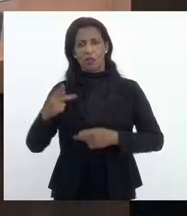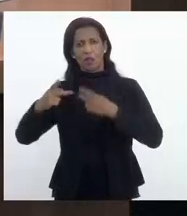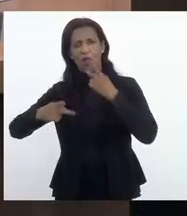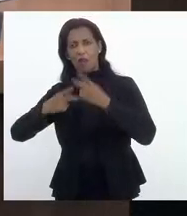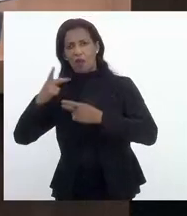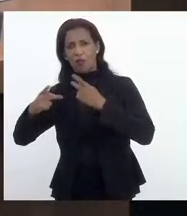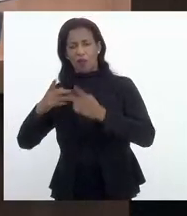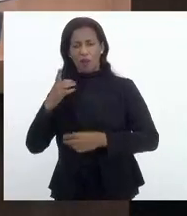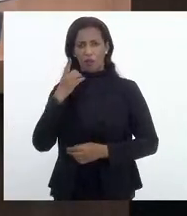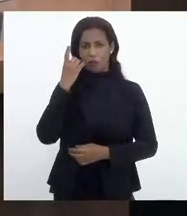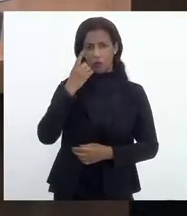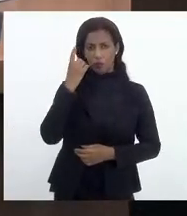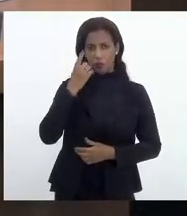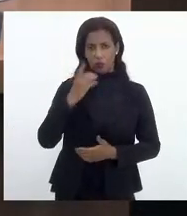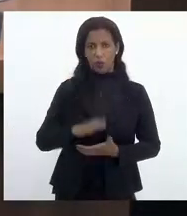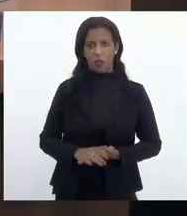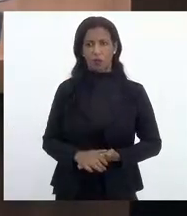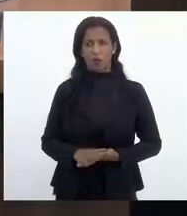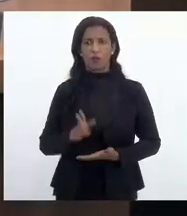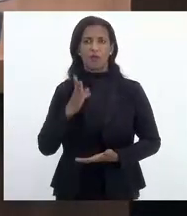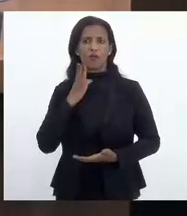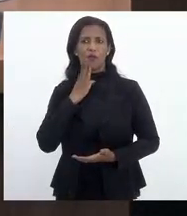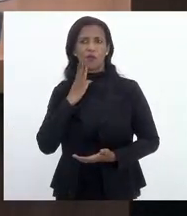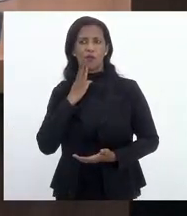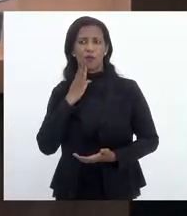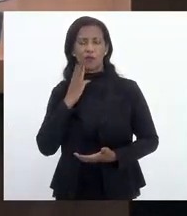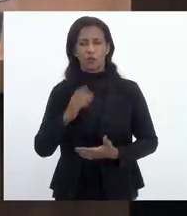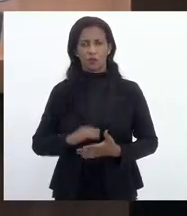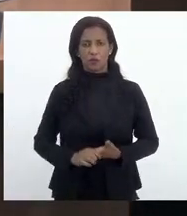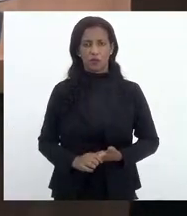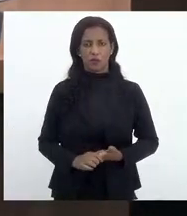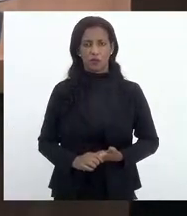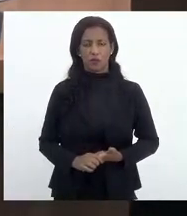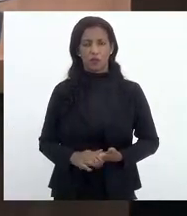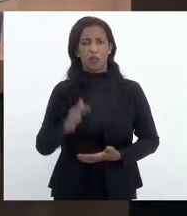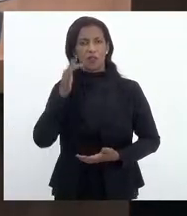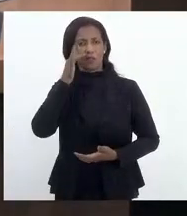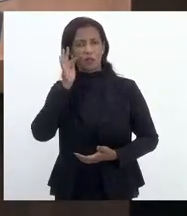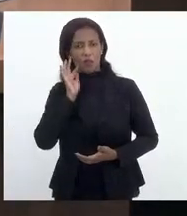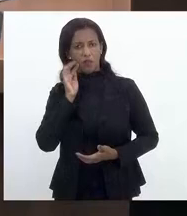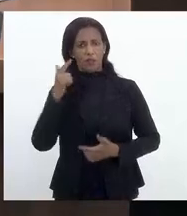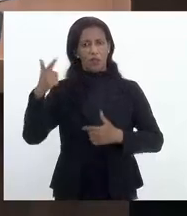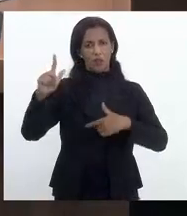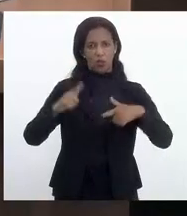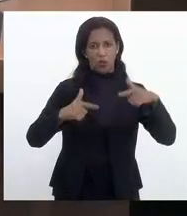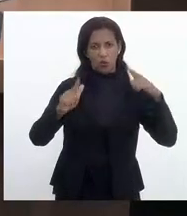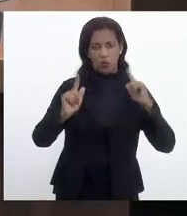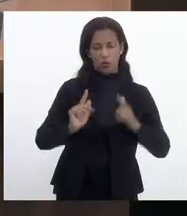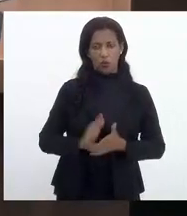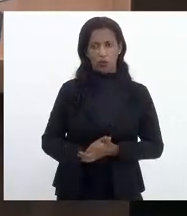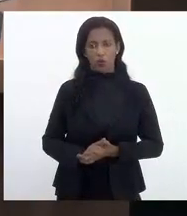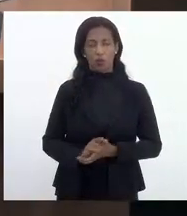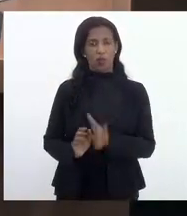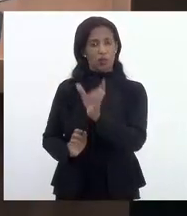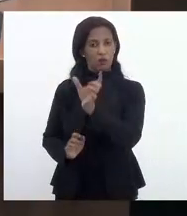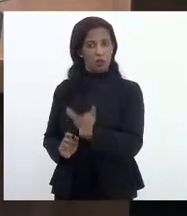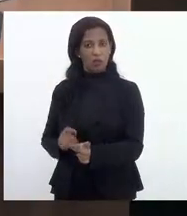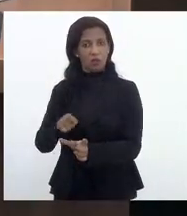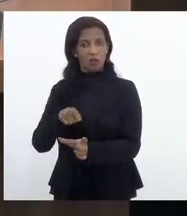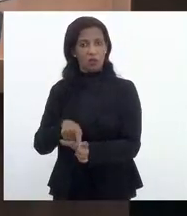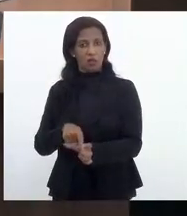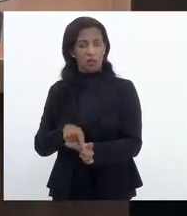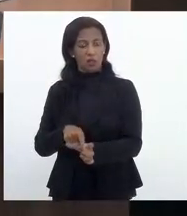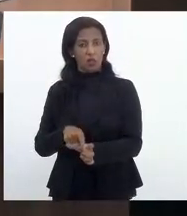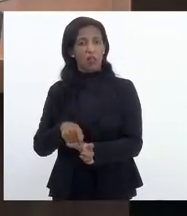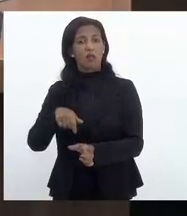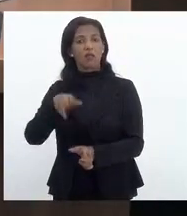deputados é waldeck o serafini e outros que esse ônibus vai ficar